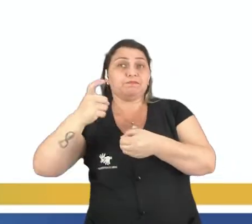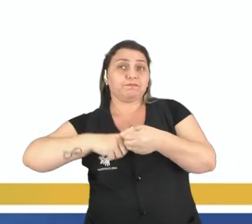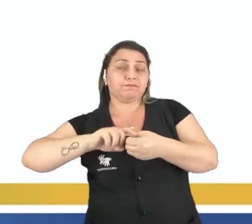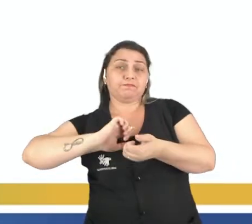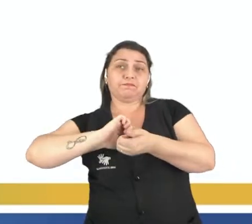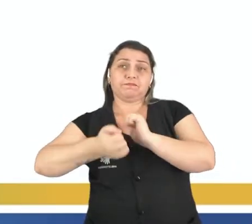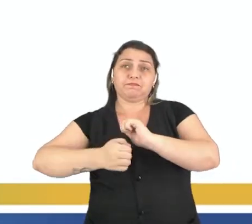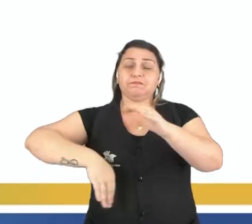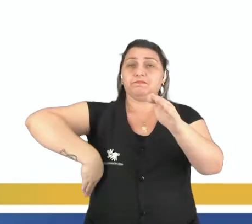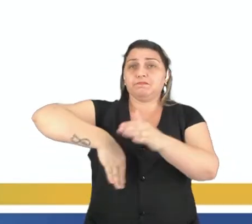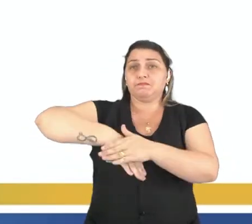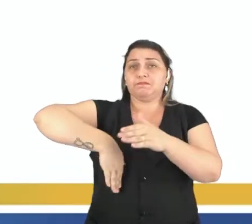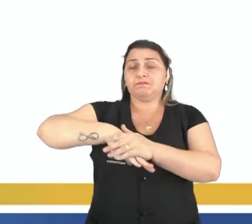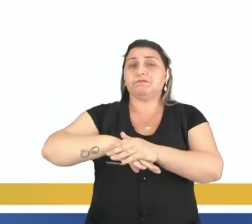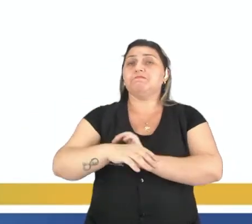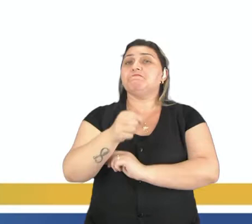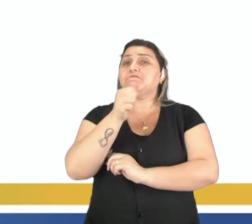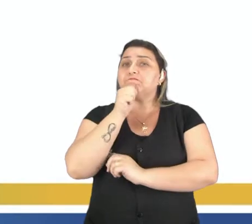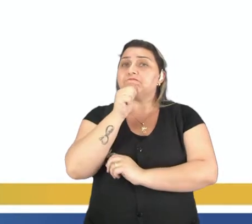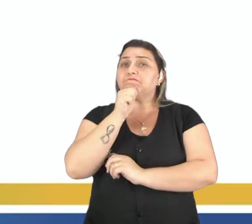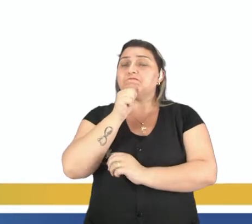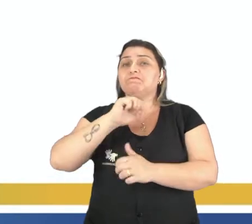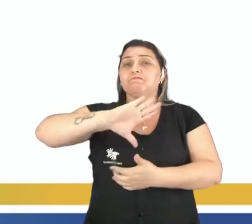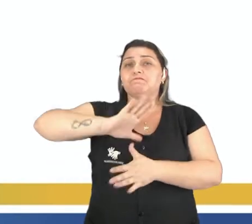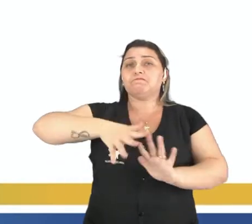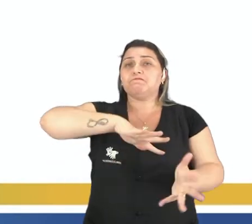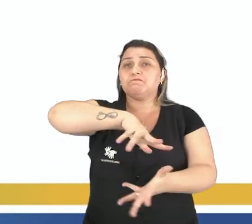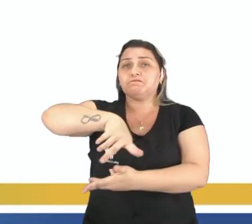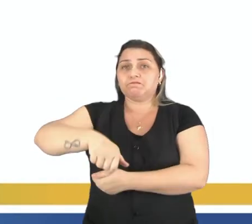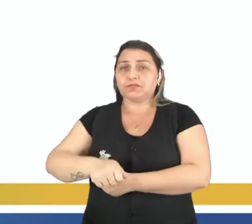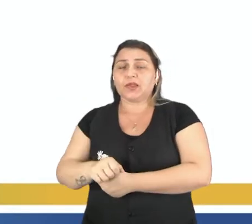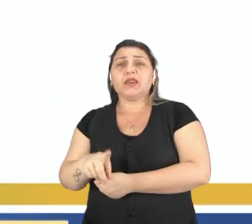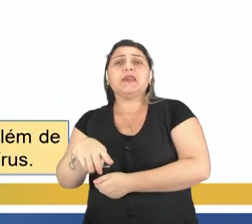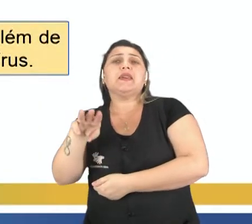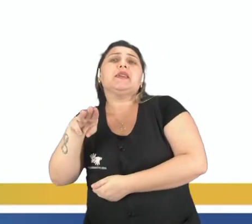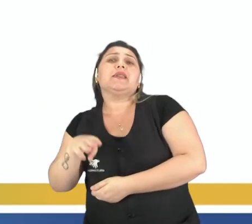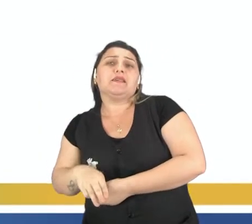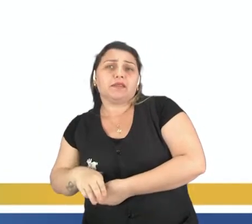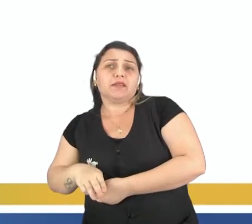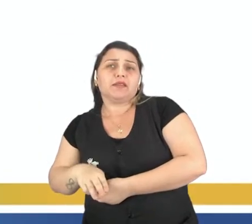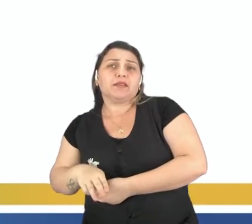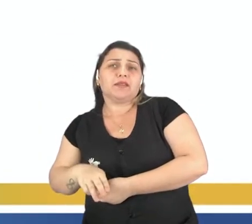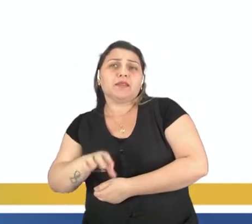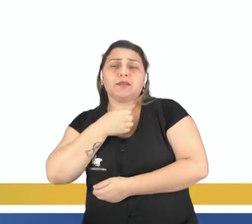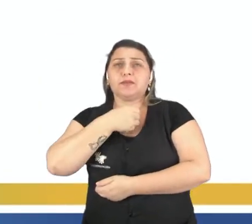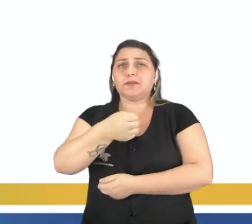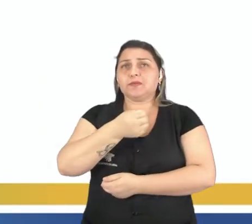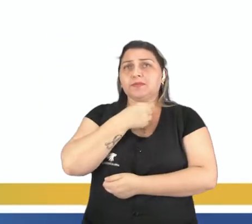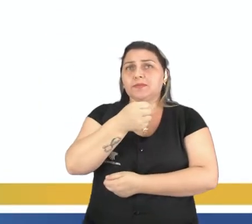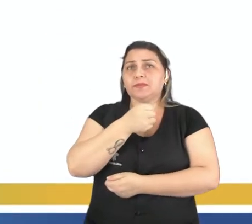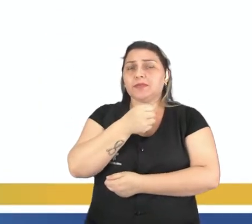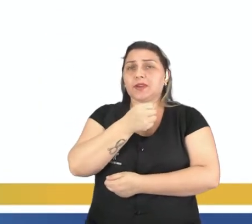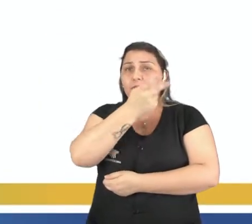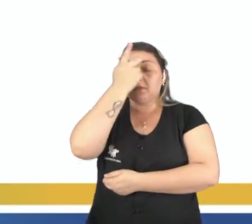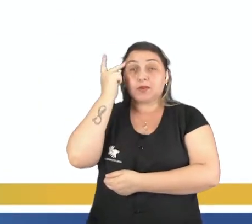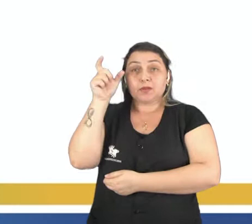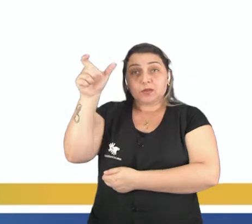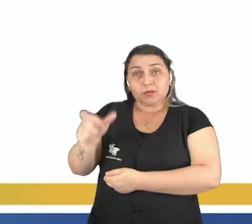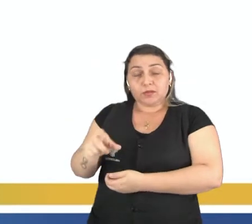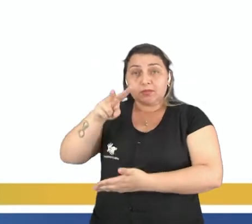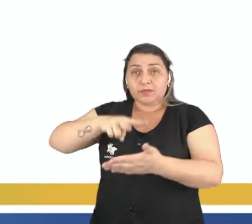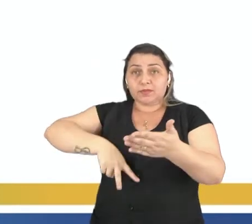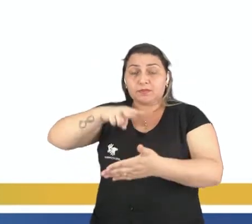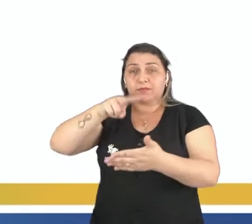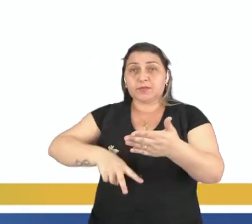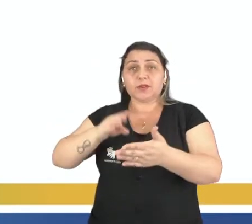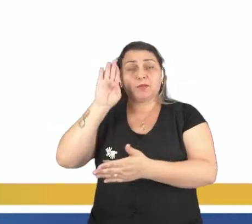do futebol ainda em meio à pandemia. E a quem se destina essa reportagem? O público-alvo dessa